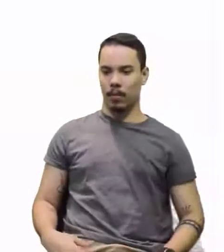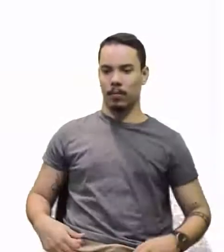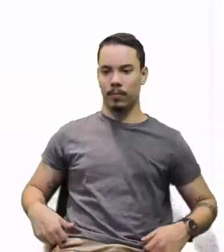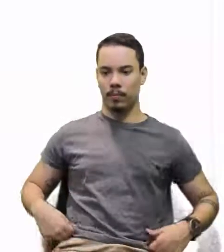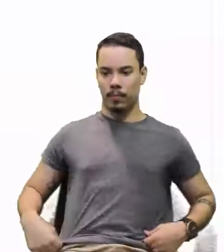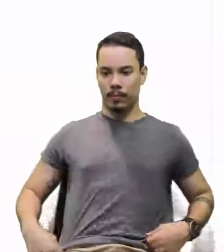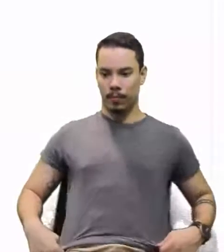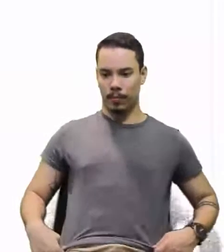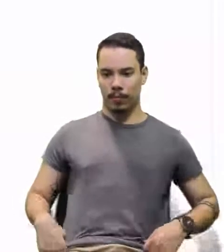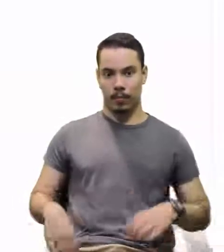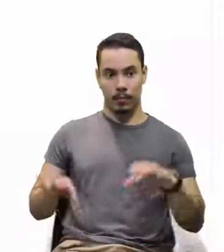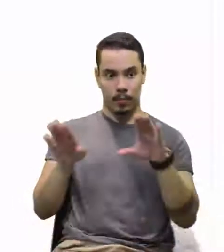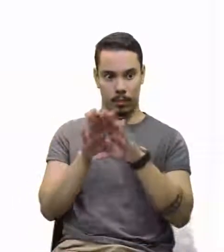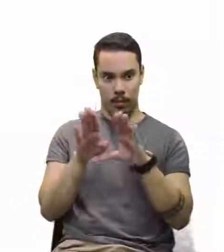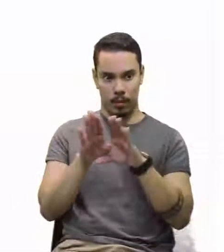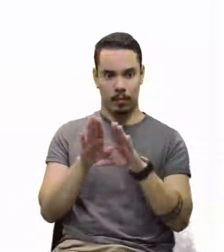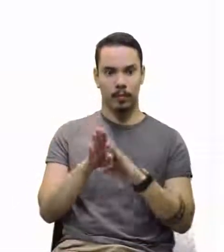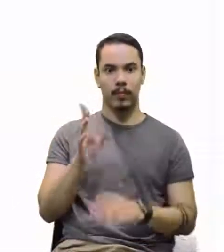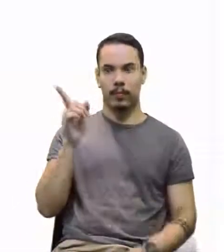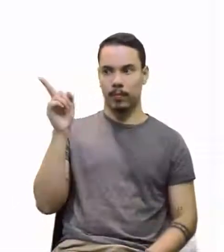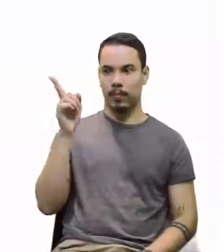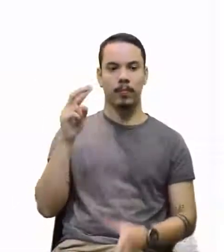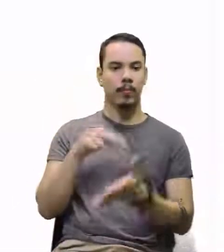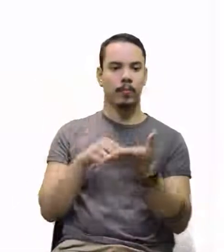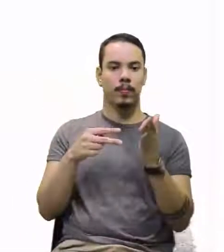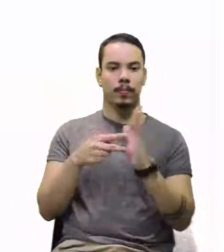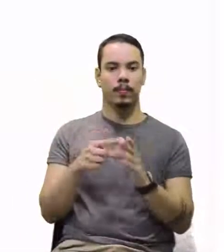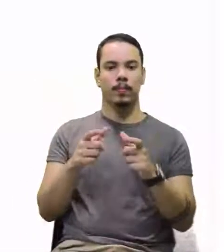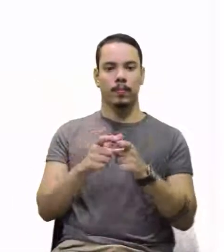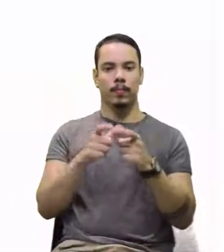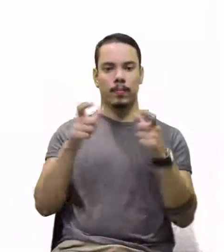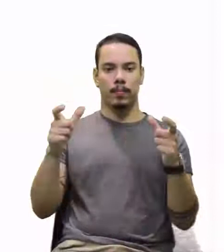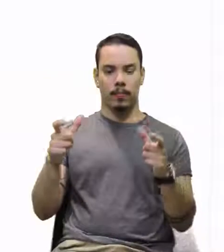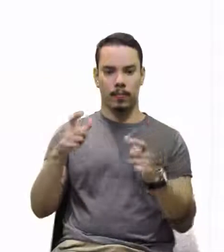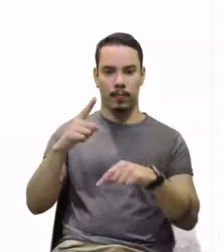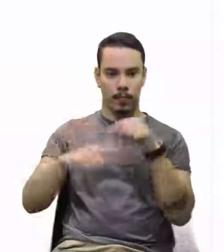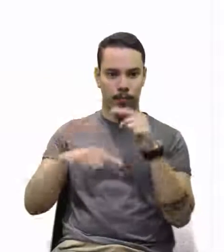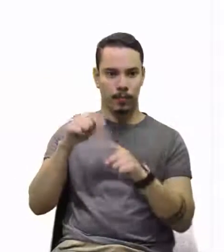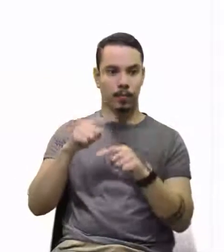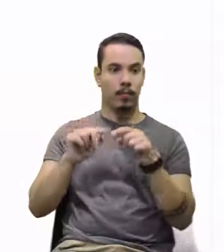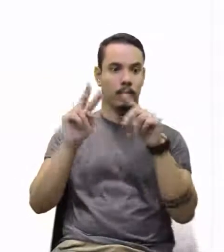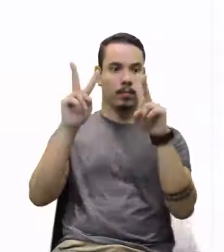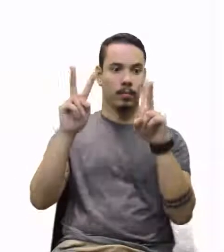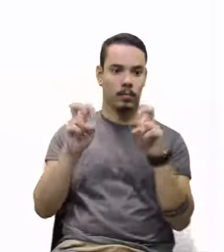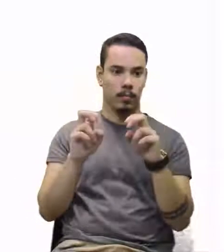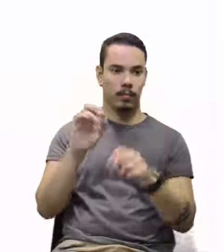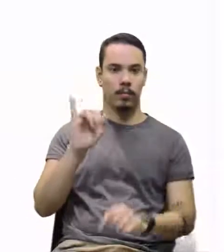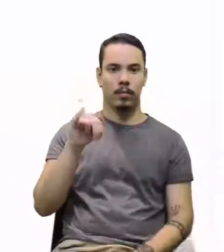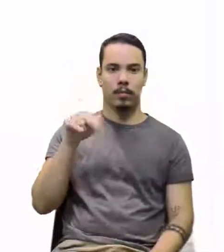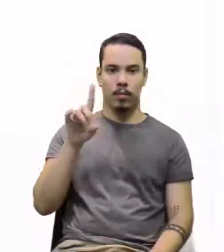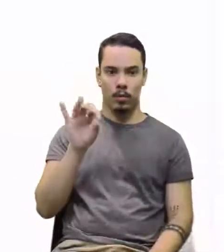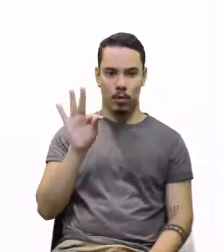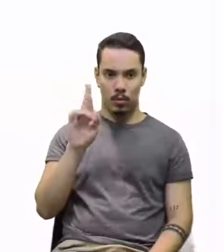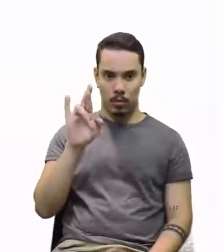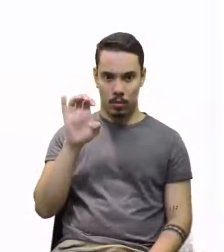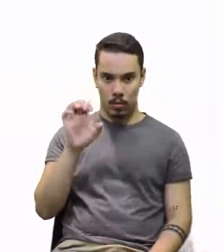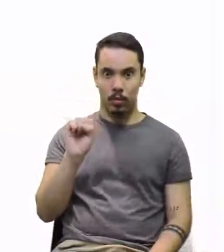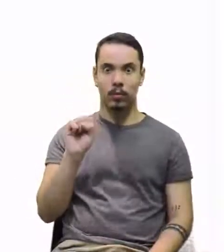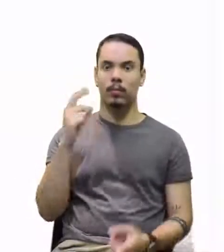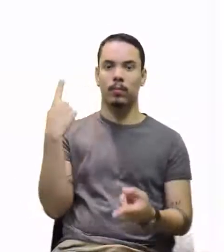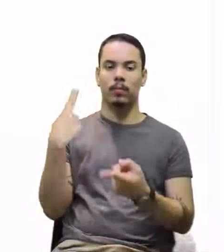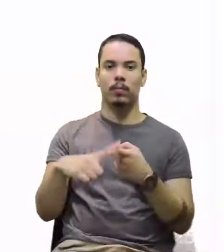A indutância é a grandeza física relacionada aos indutores. Indutor é